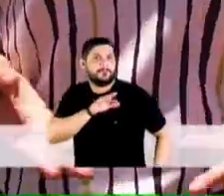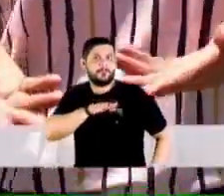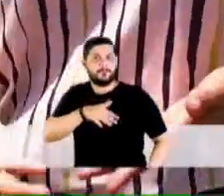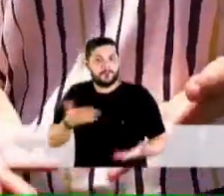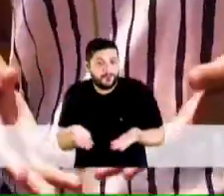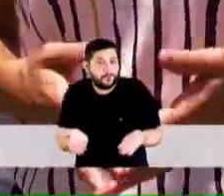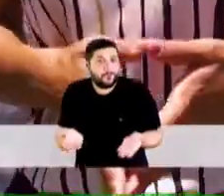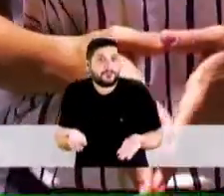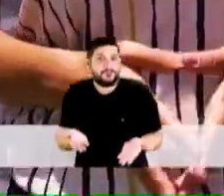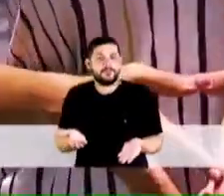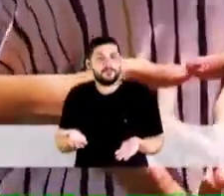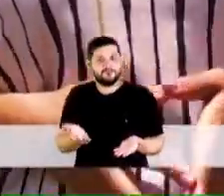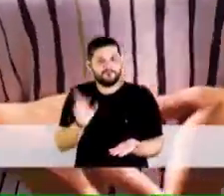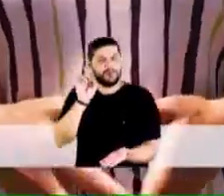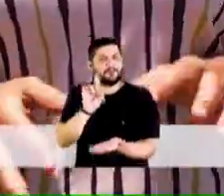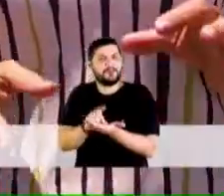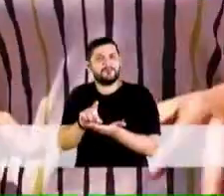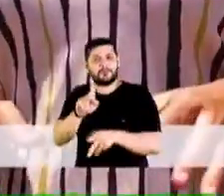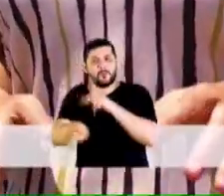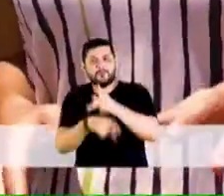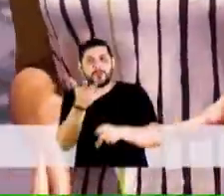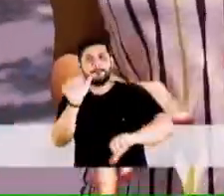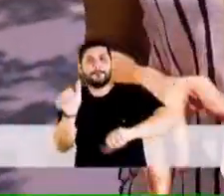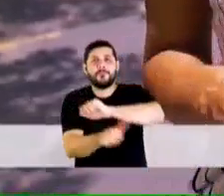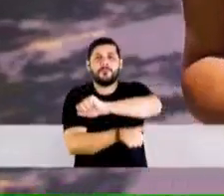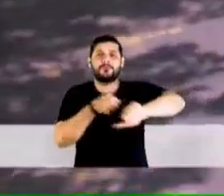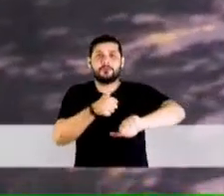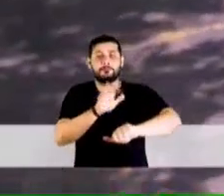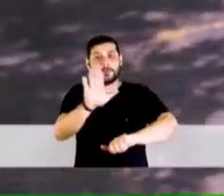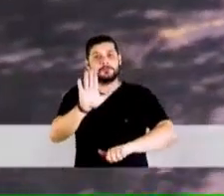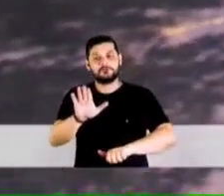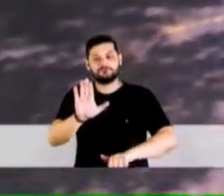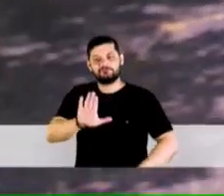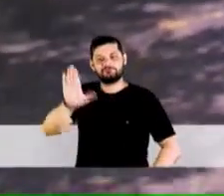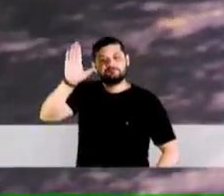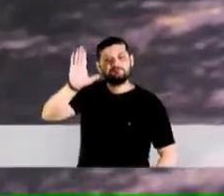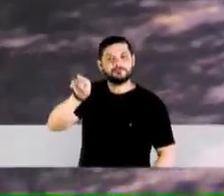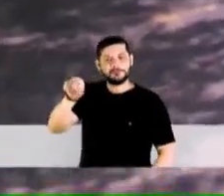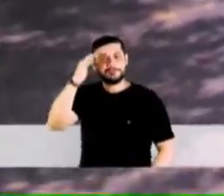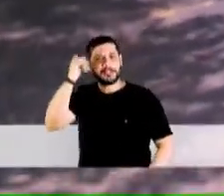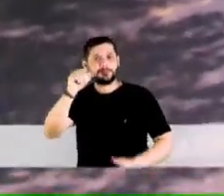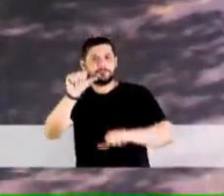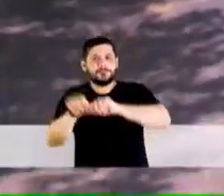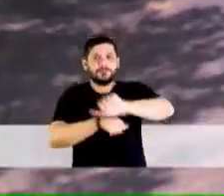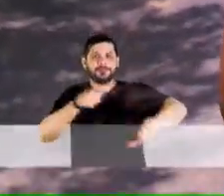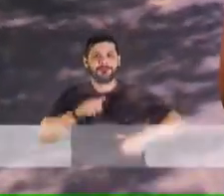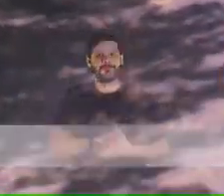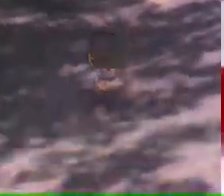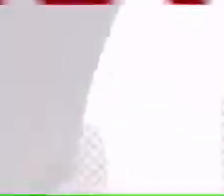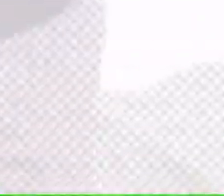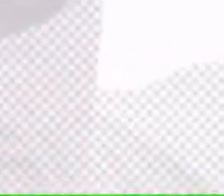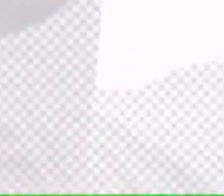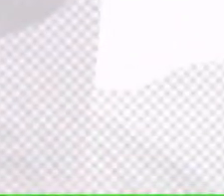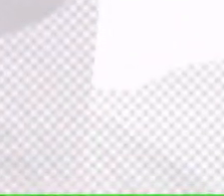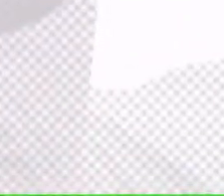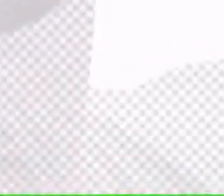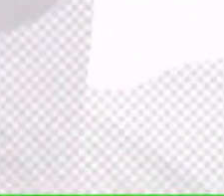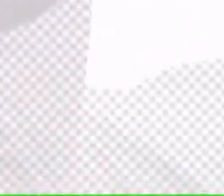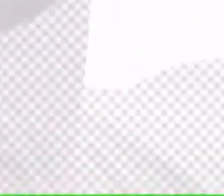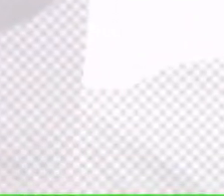de insegurança e medo que estão vivendo. Uma realidade que o povo quer mudar, mas nosso candidato sabe